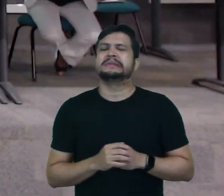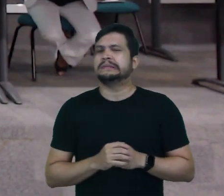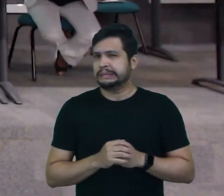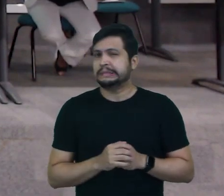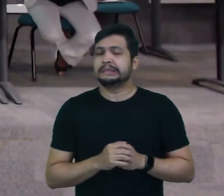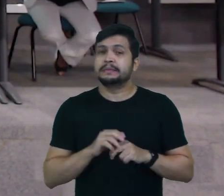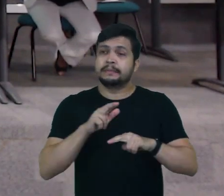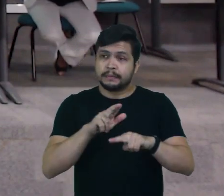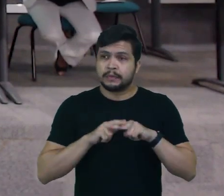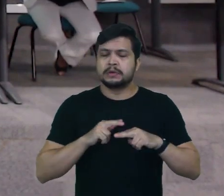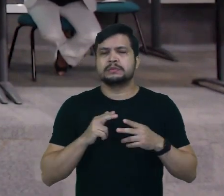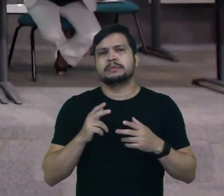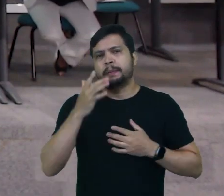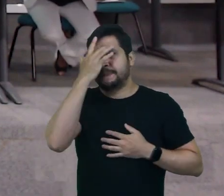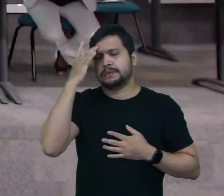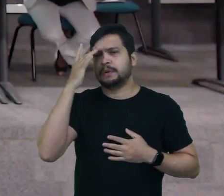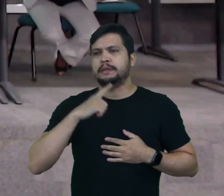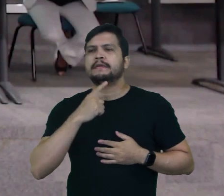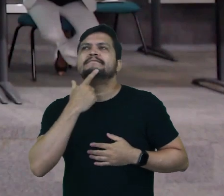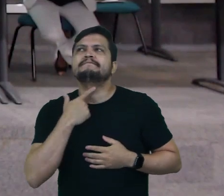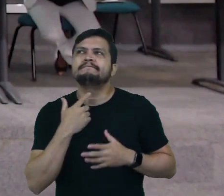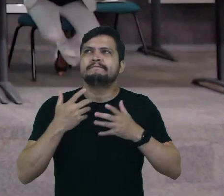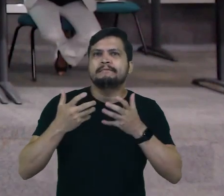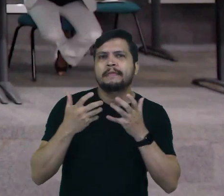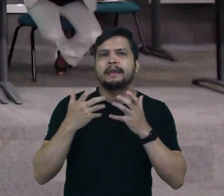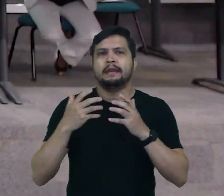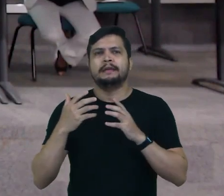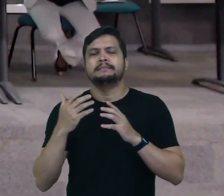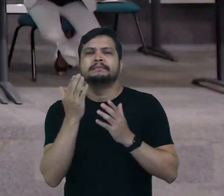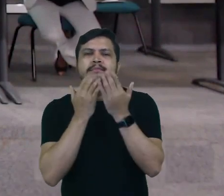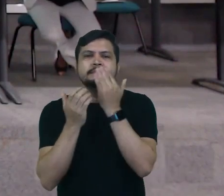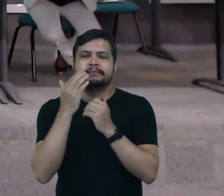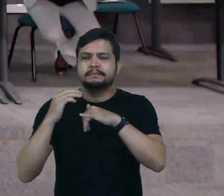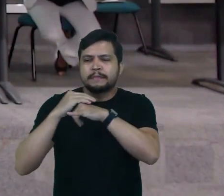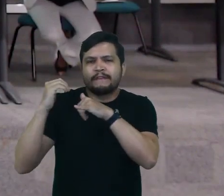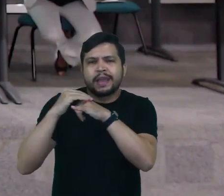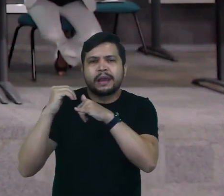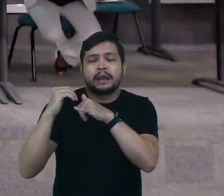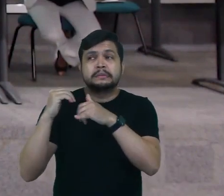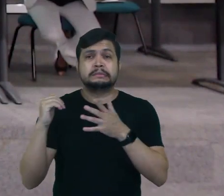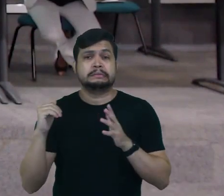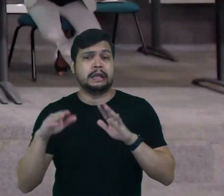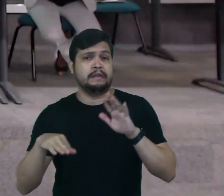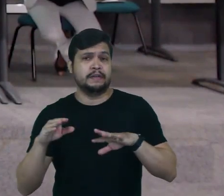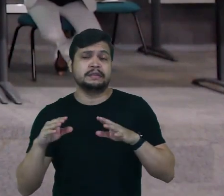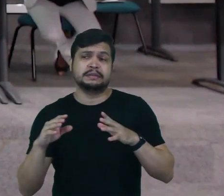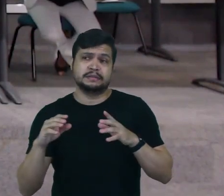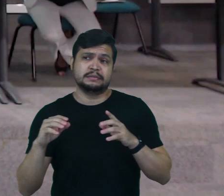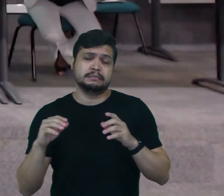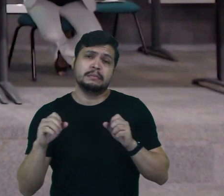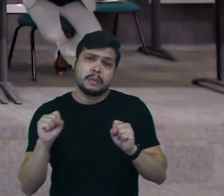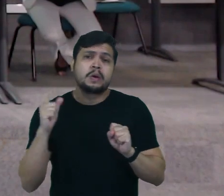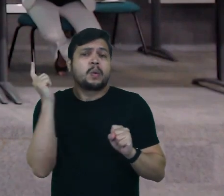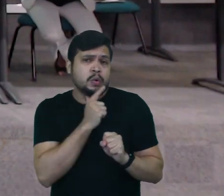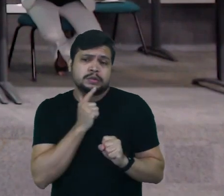nem todas as pessoas que têm o desejo de ter uma dieta vegana, vegetariana, elas vão conseguir